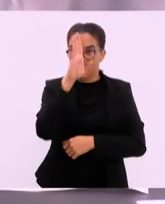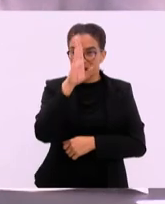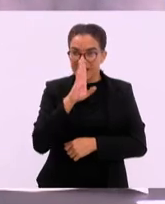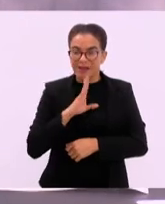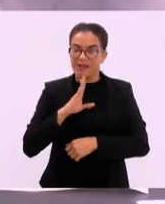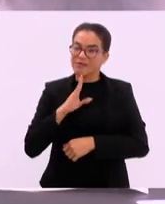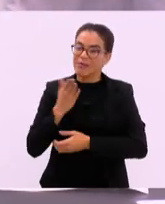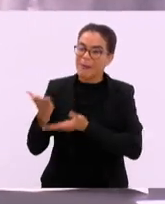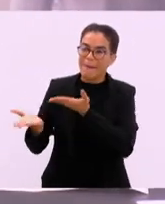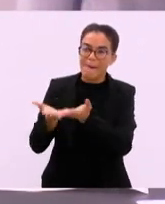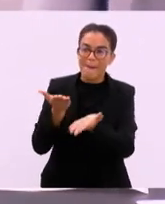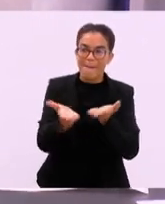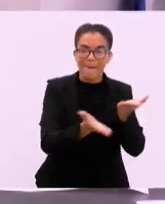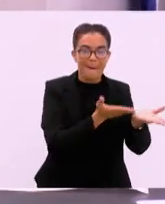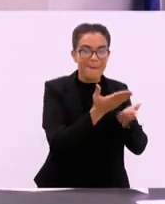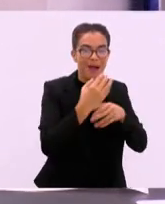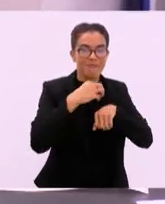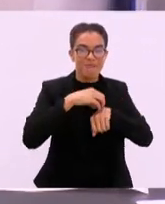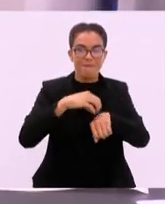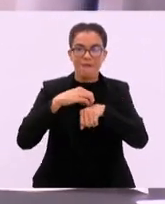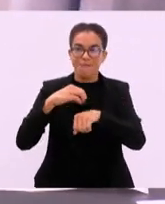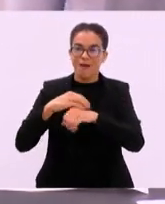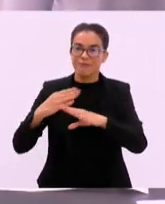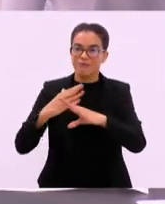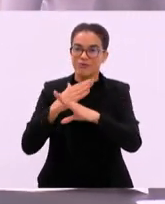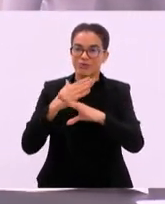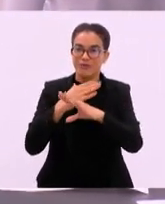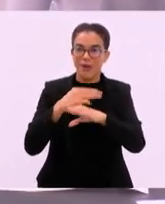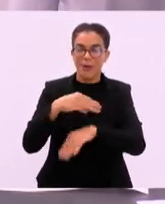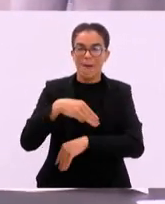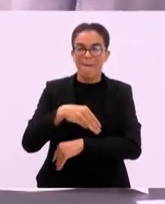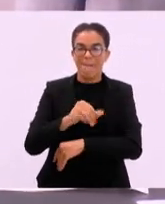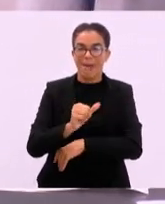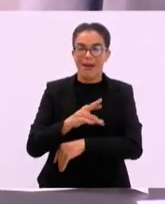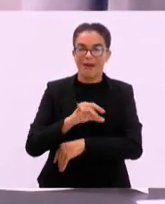gratuitamente serviço público de transporte no município de Maricá.